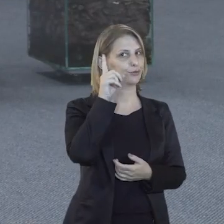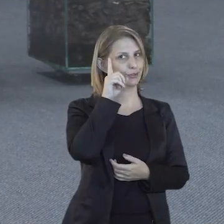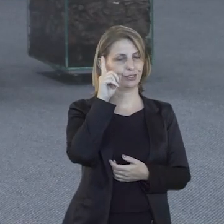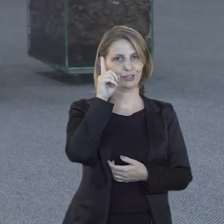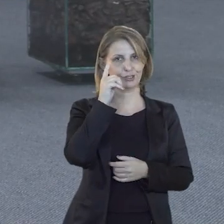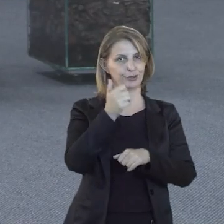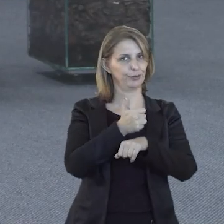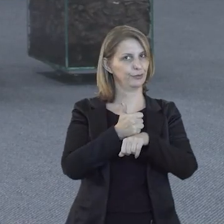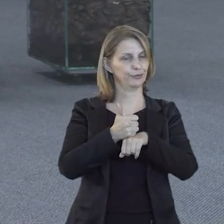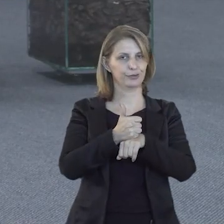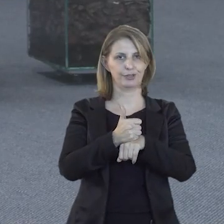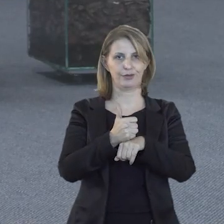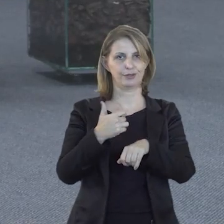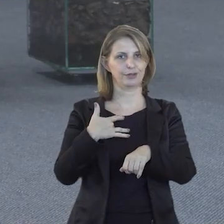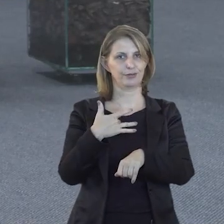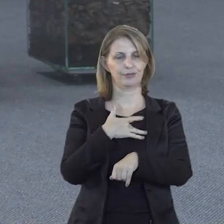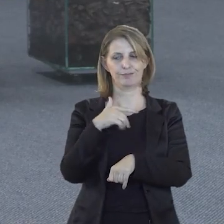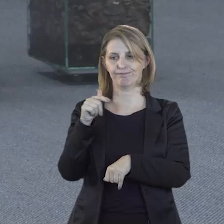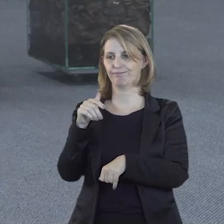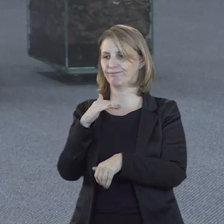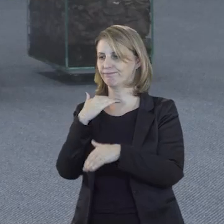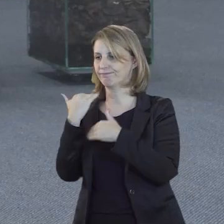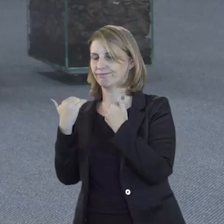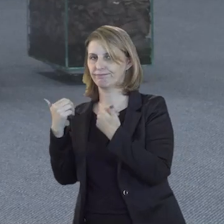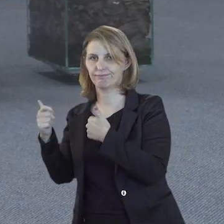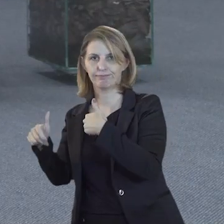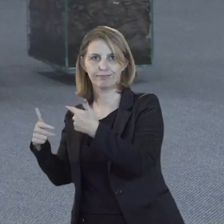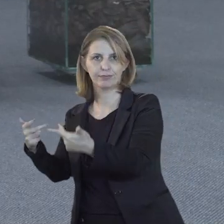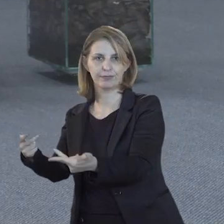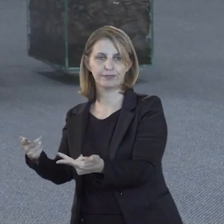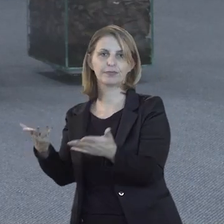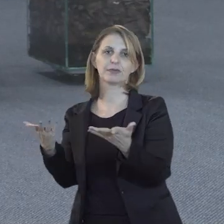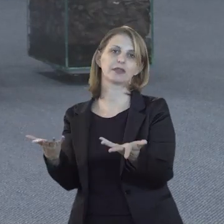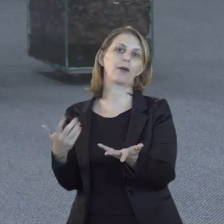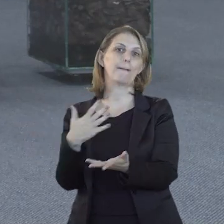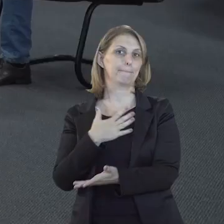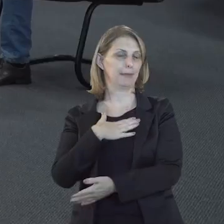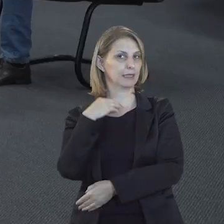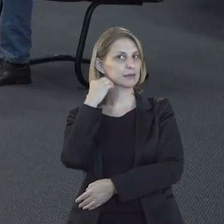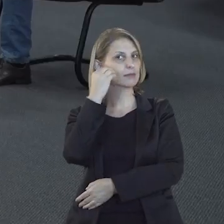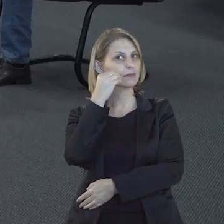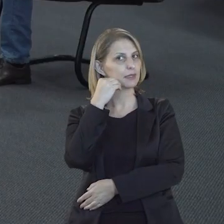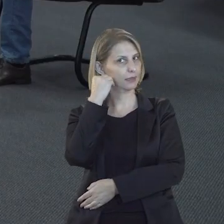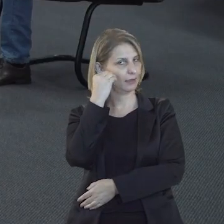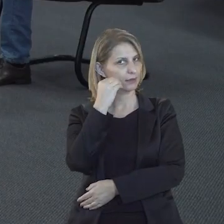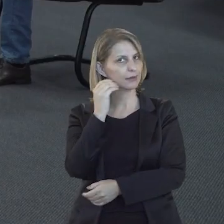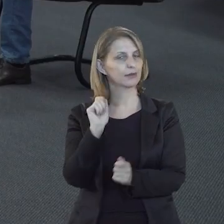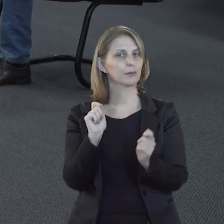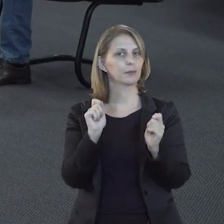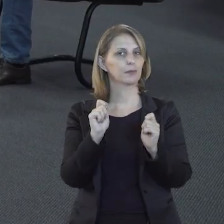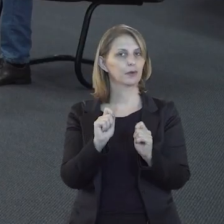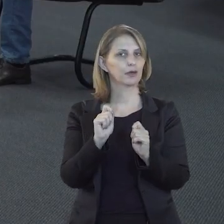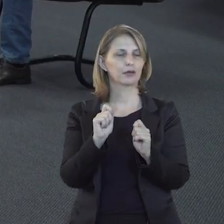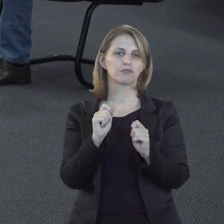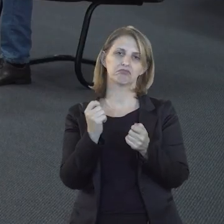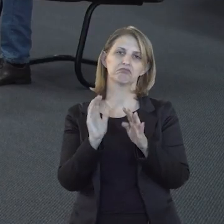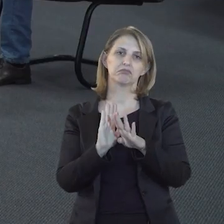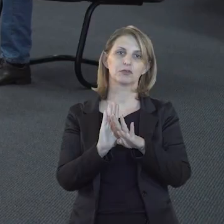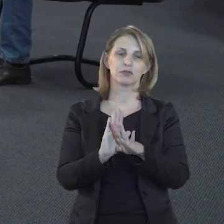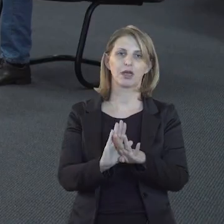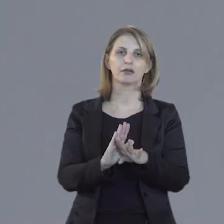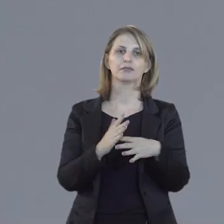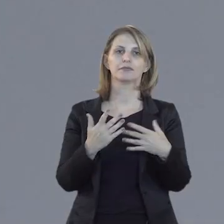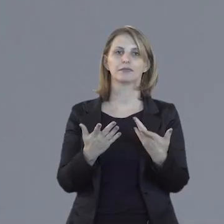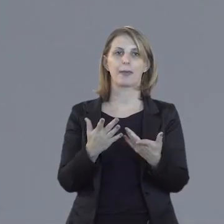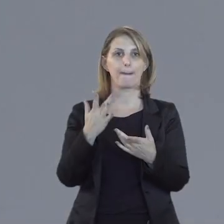Sim. Isso é o nosso cotidiano, né? A perda, né? Então, assim, eu vou falar um pouquinho da minha experiência, que pode